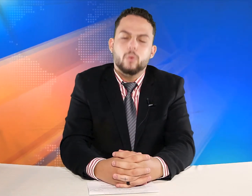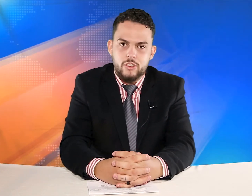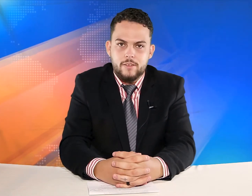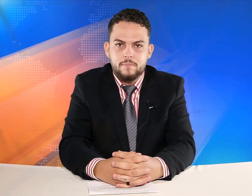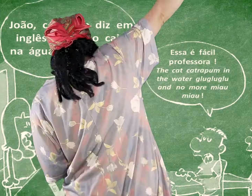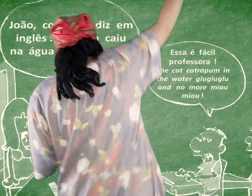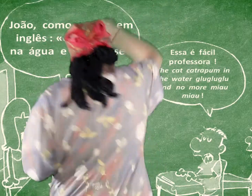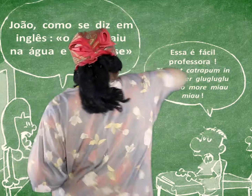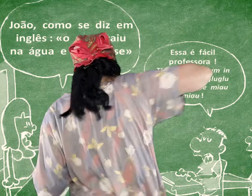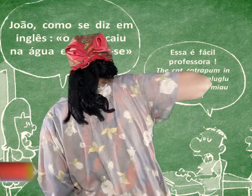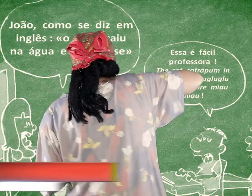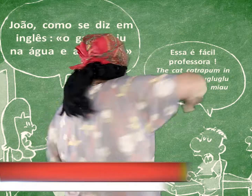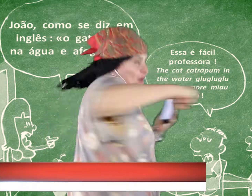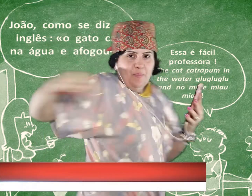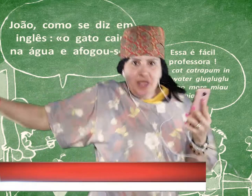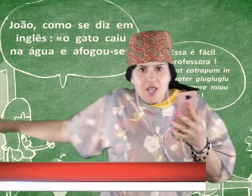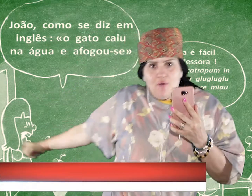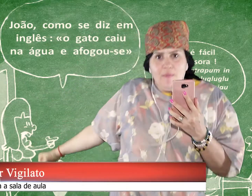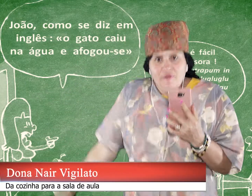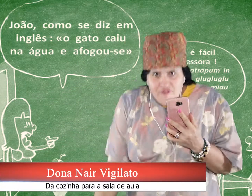com saúde.